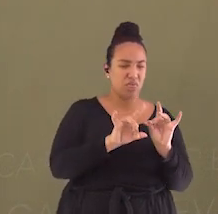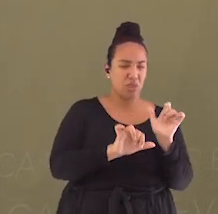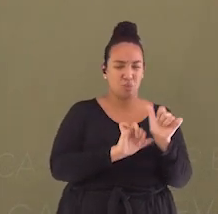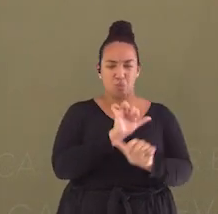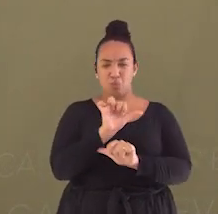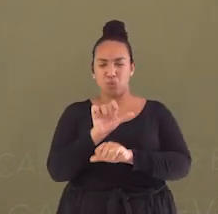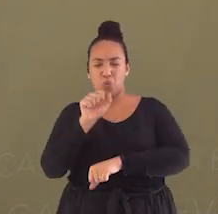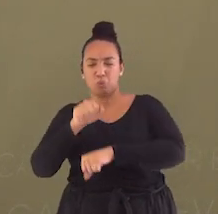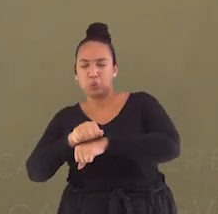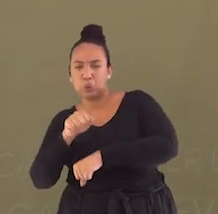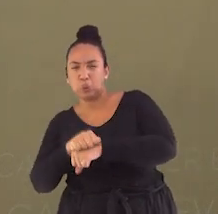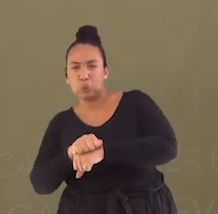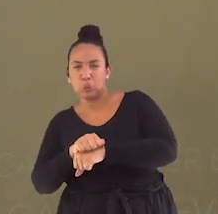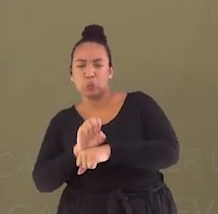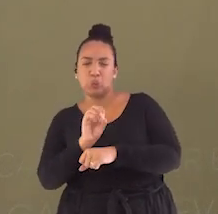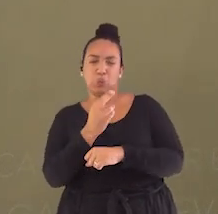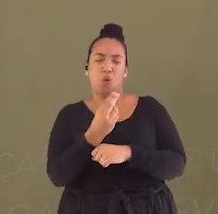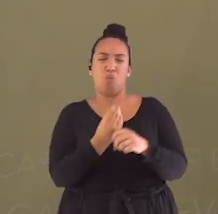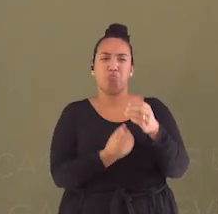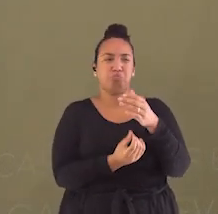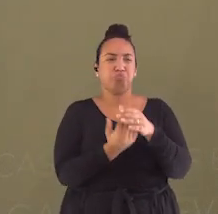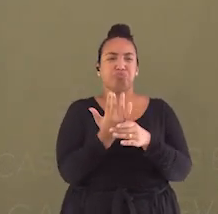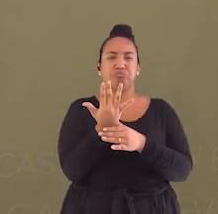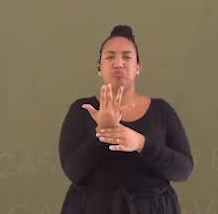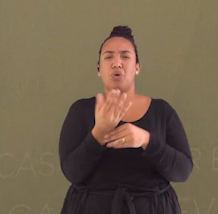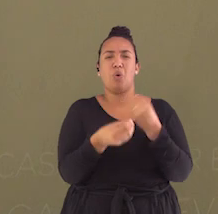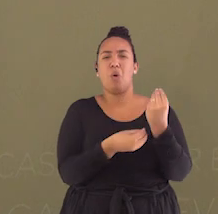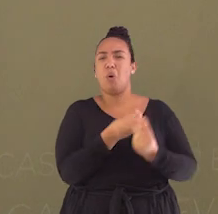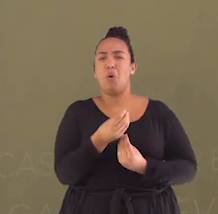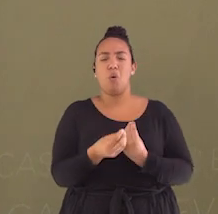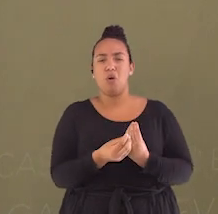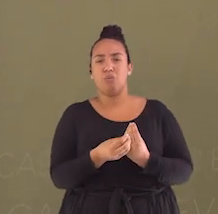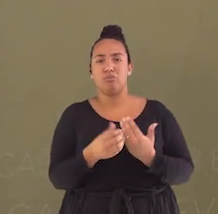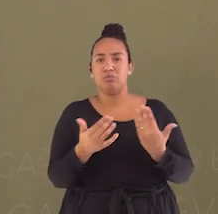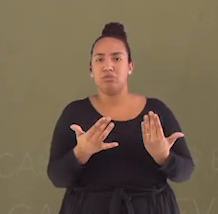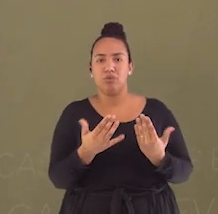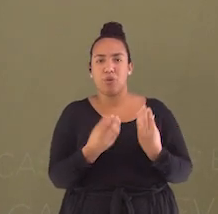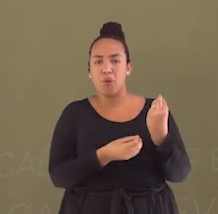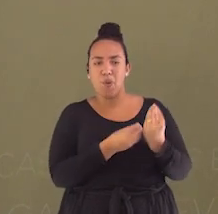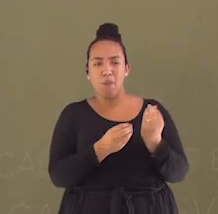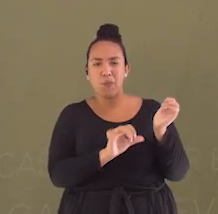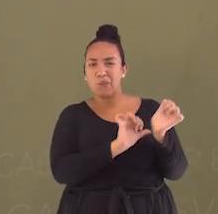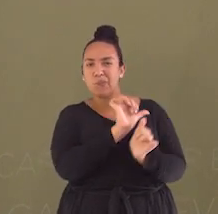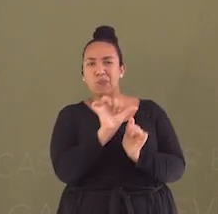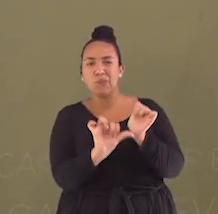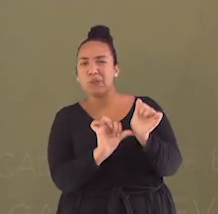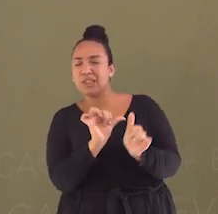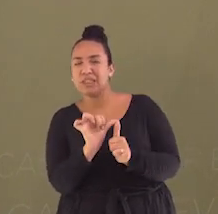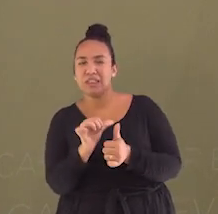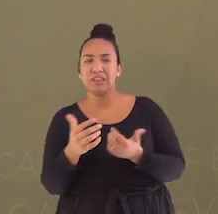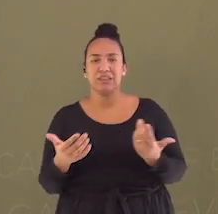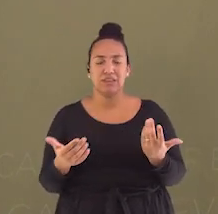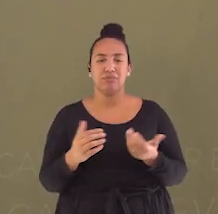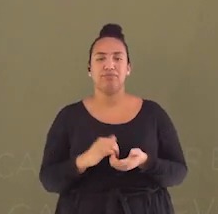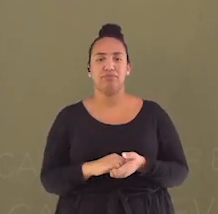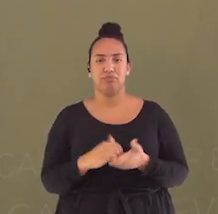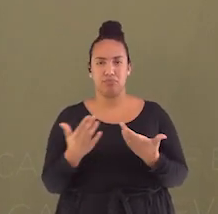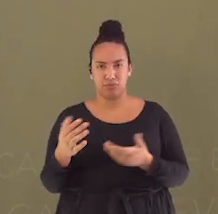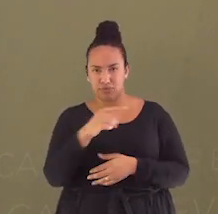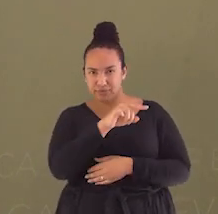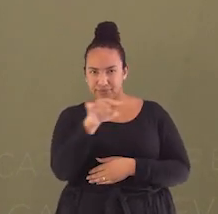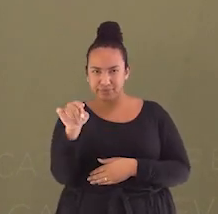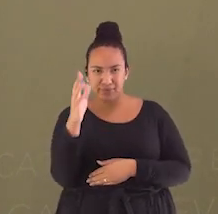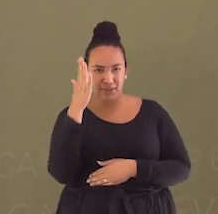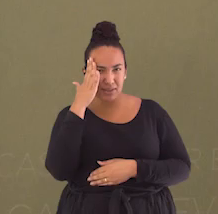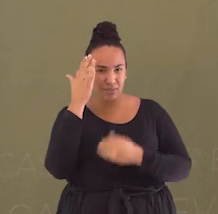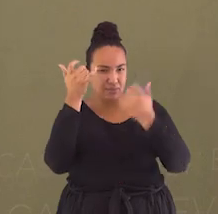evapora? Como o líquido se torna um vapor? Como essas e outras transformações acontecem? Você saberia me